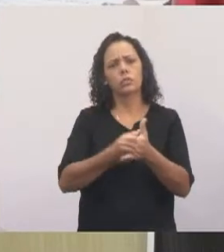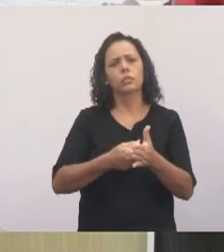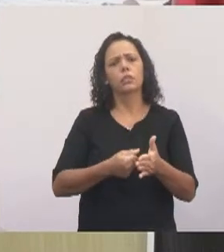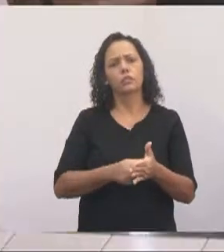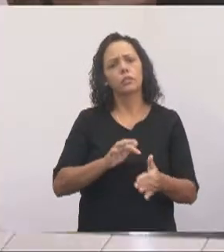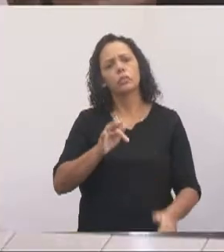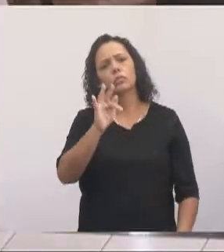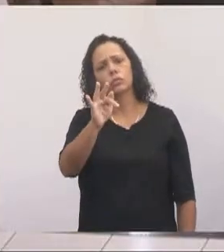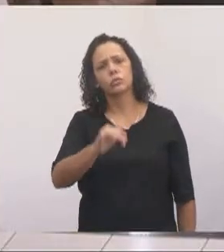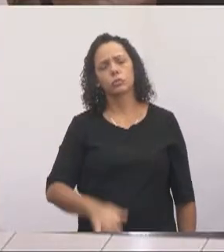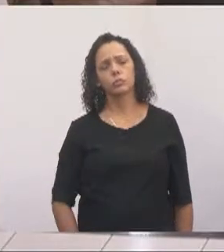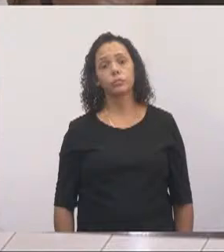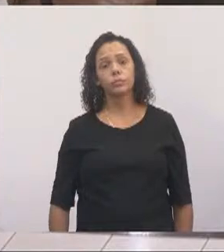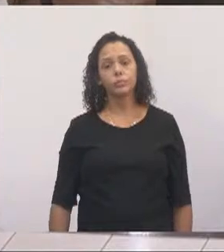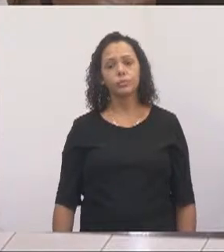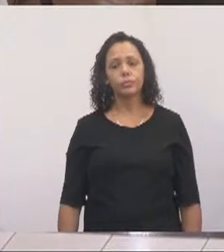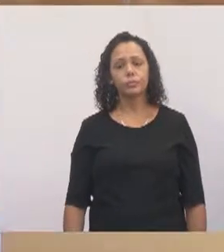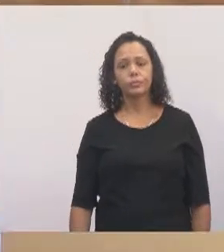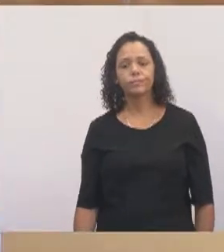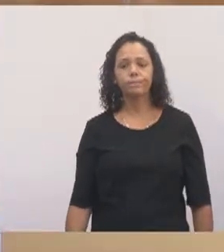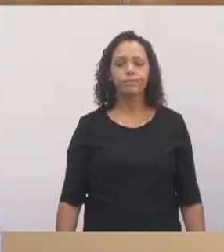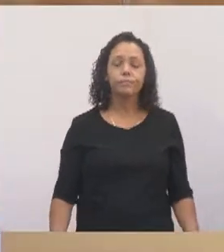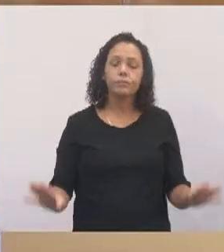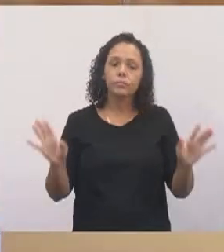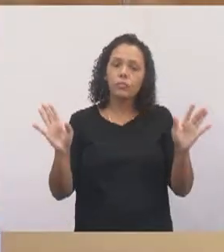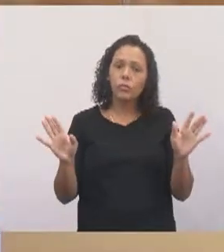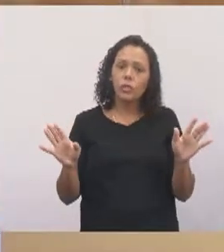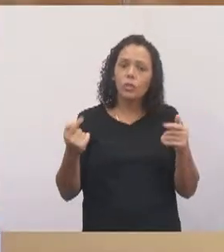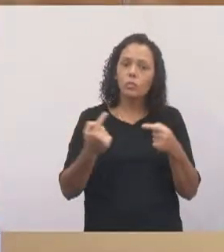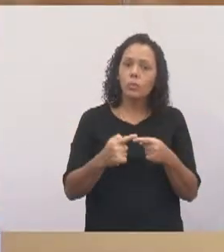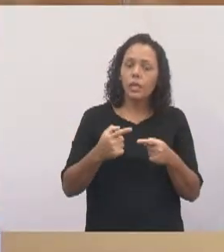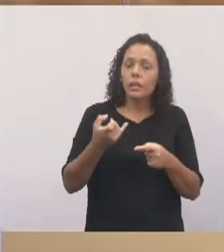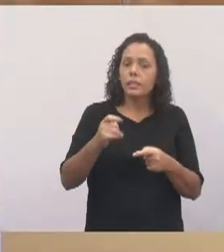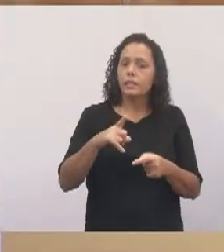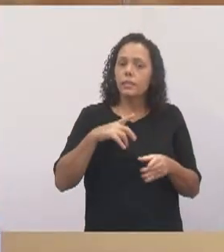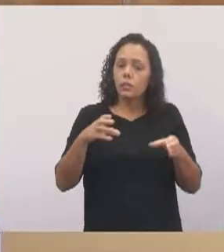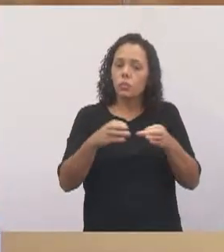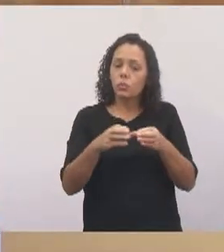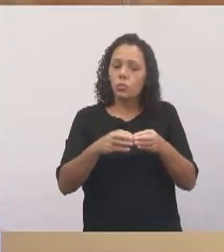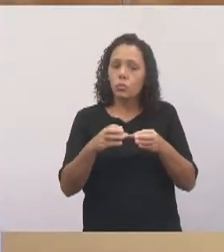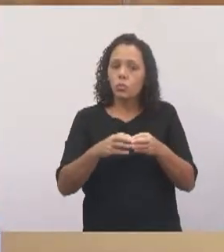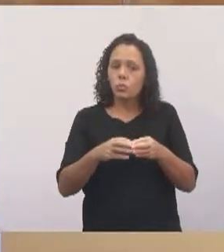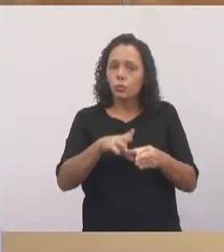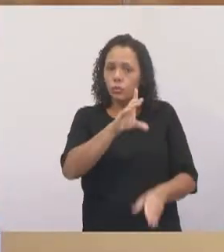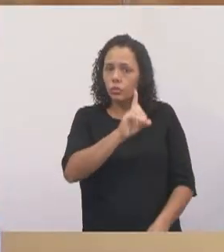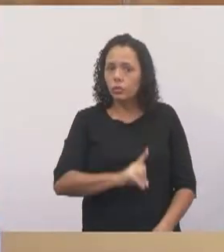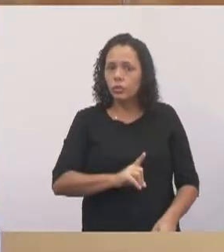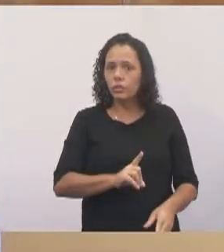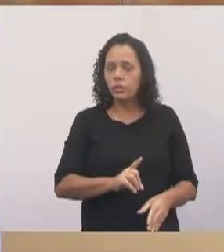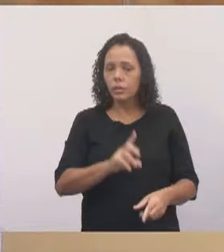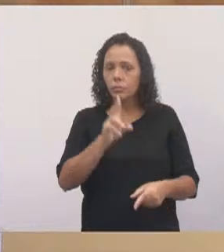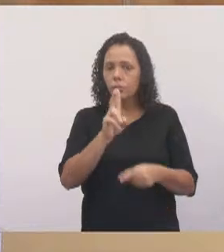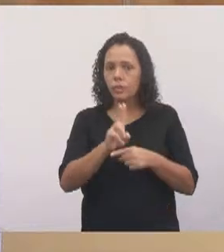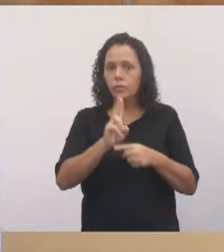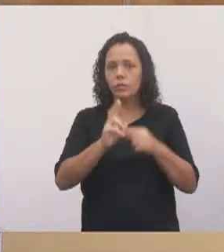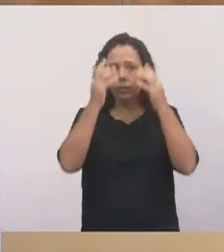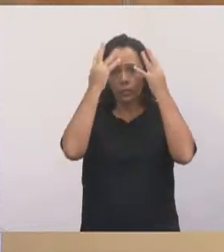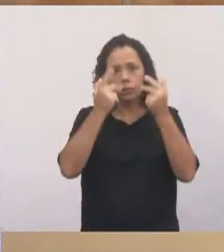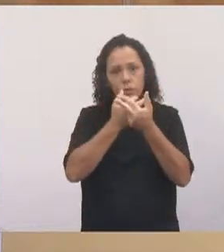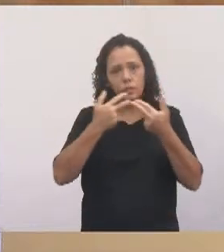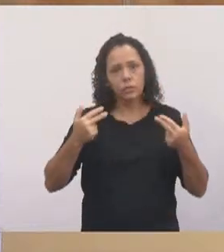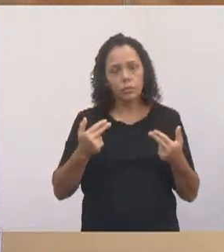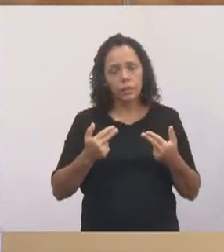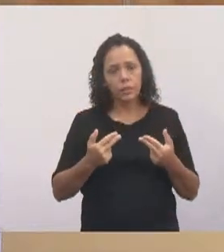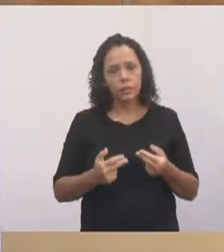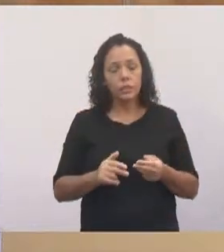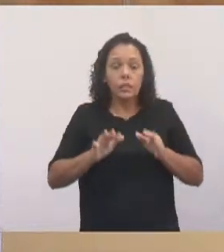isso. Certo. Então, porque assim, eu penso que tem a diretoria da causa animal. Cabe à prefeitura, quando falar, tem uma